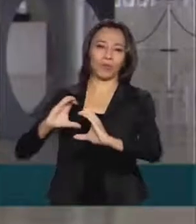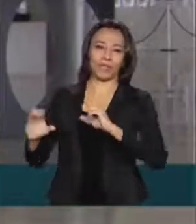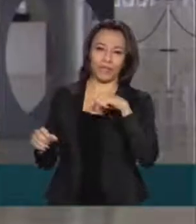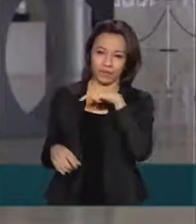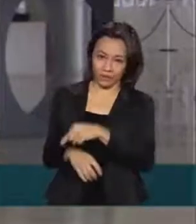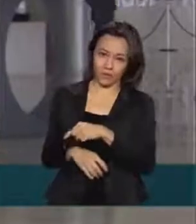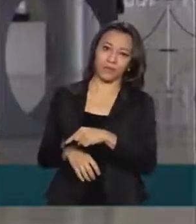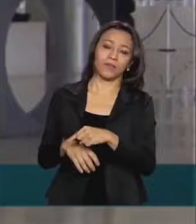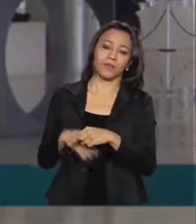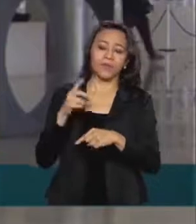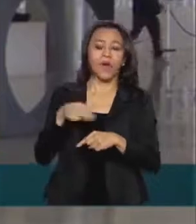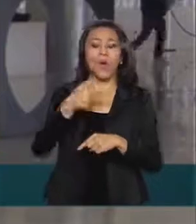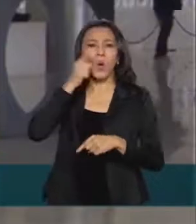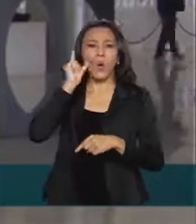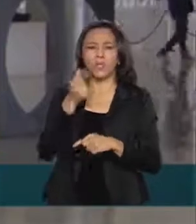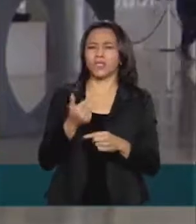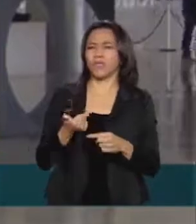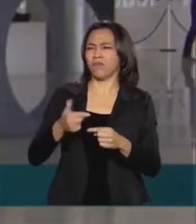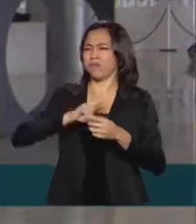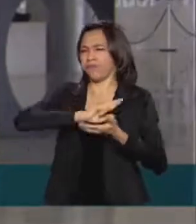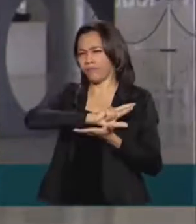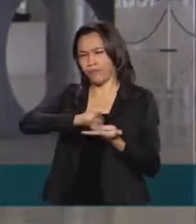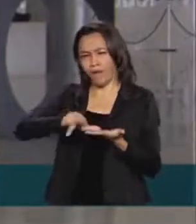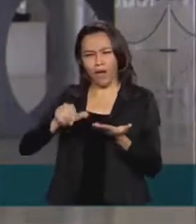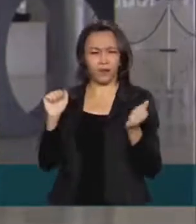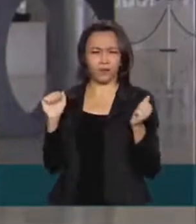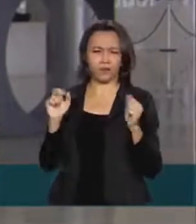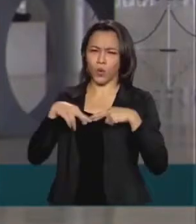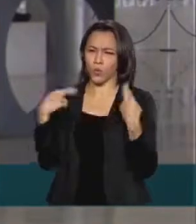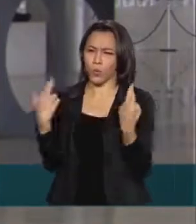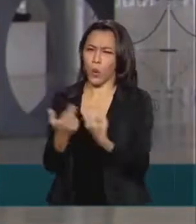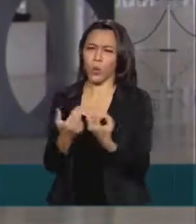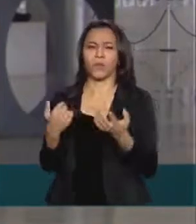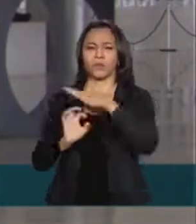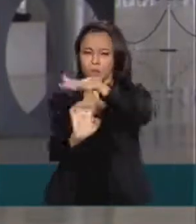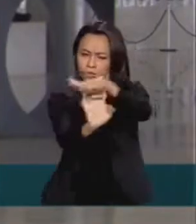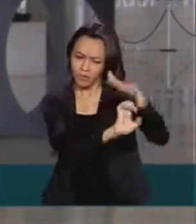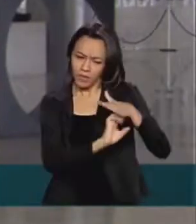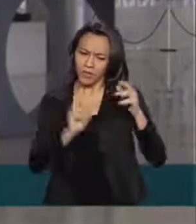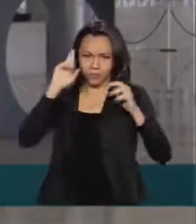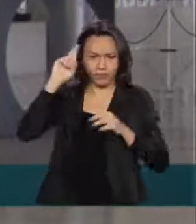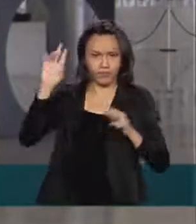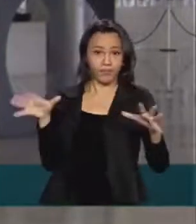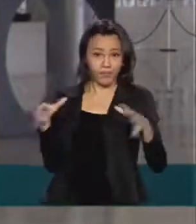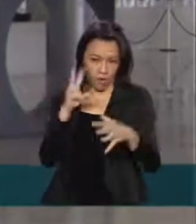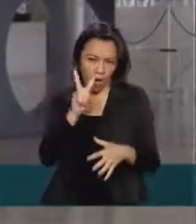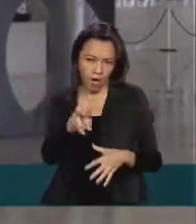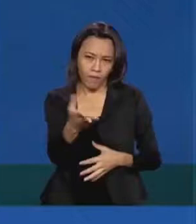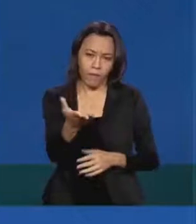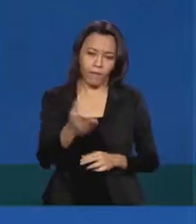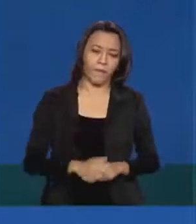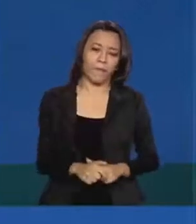Garten se reuniu ontem com vários empresários que vão participar dessa semana e deu mais detalhes. Confira aí.